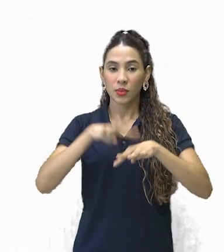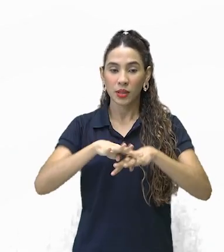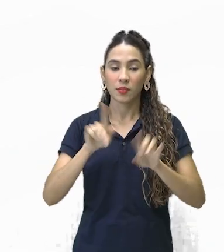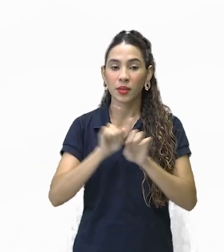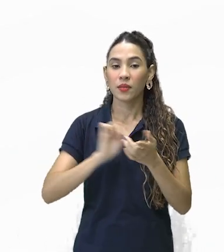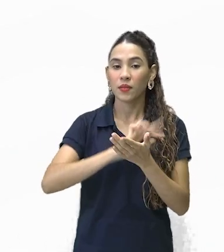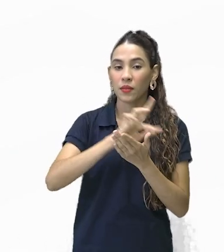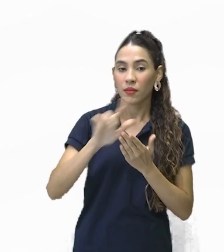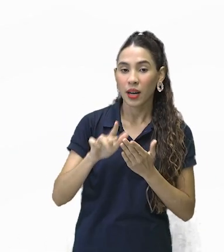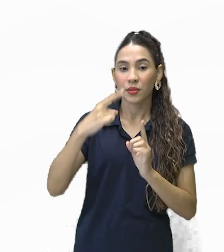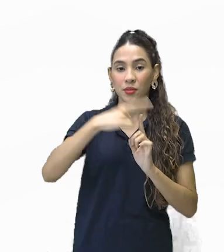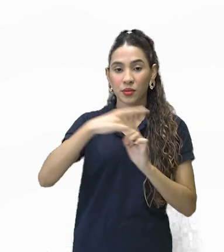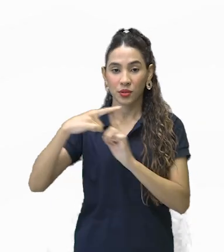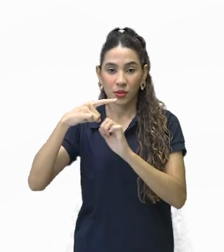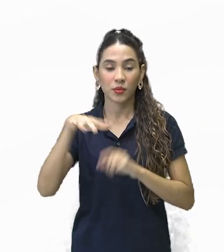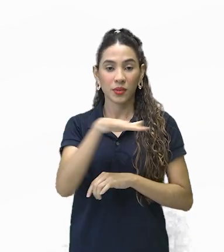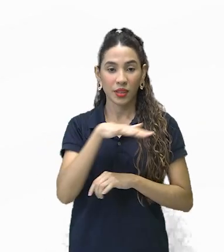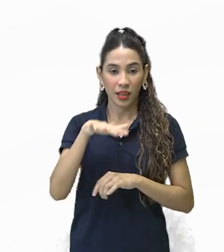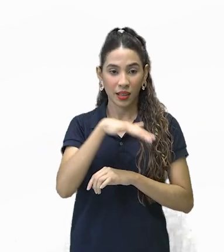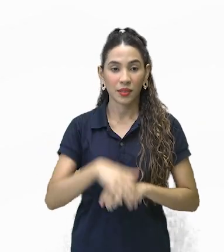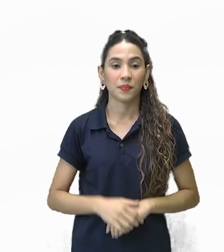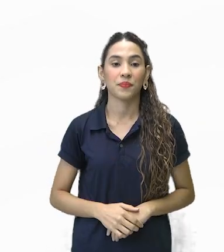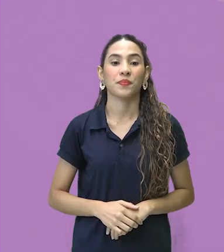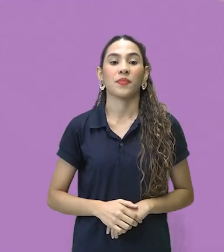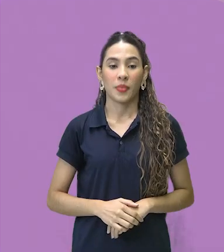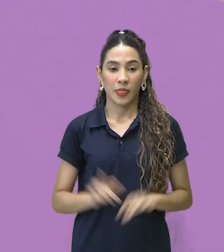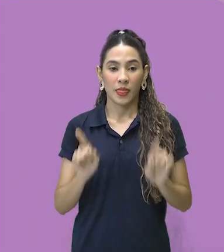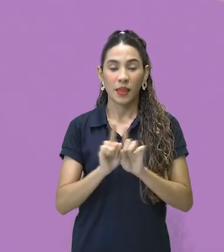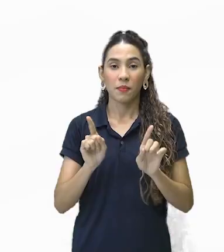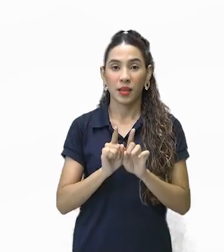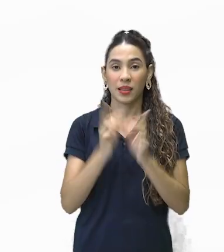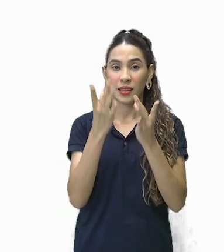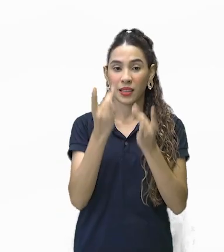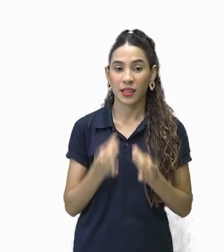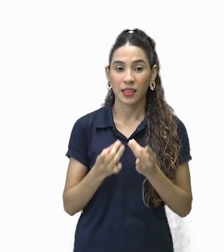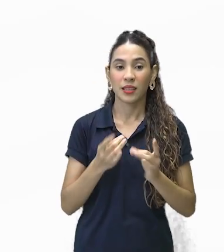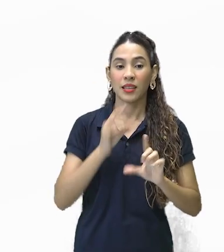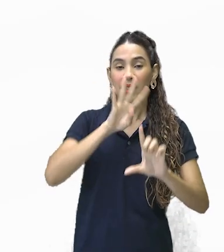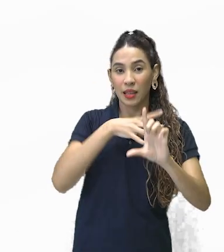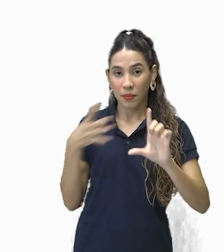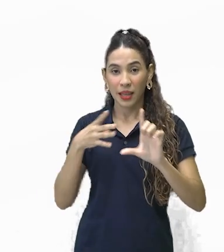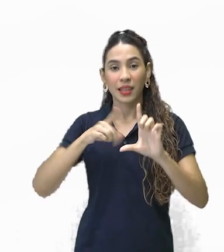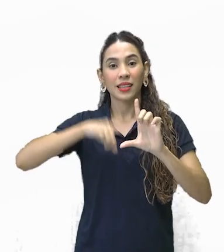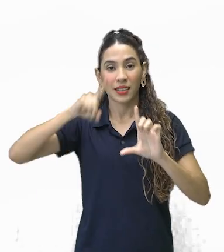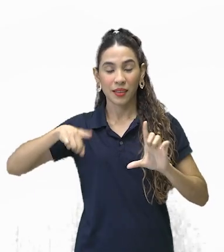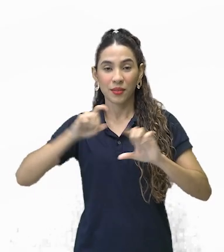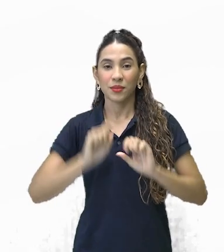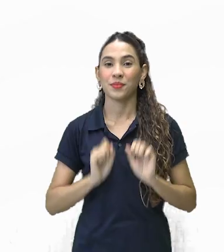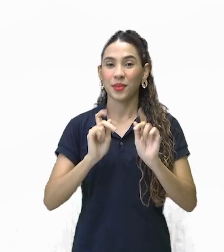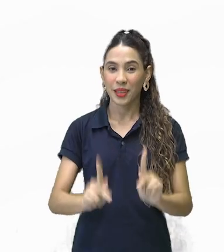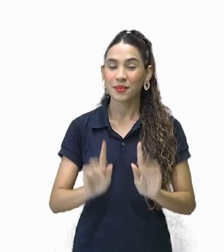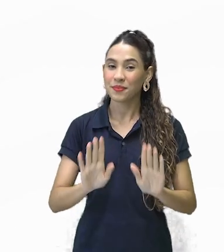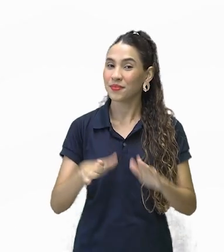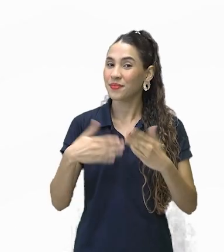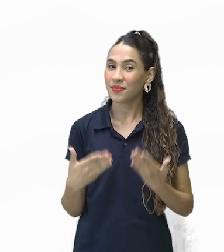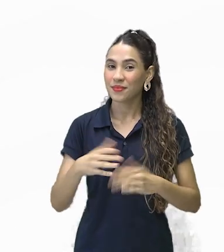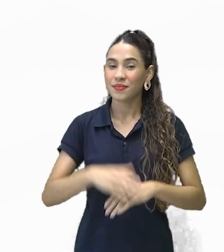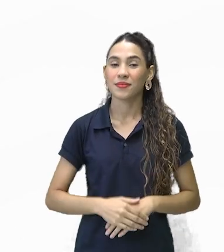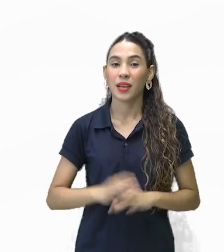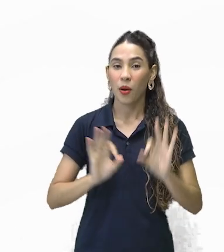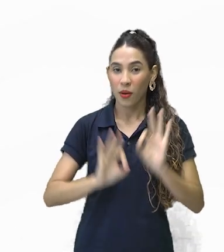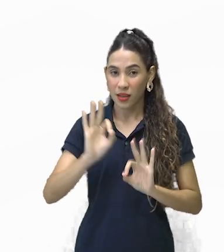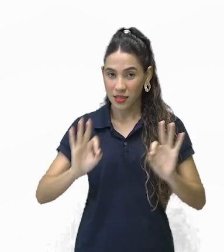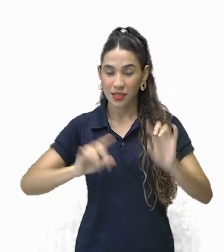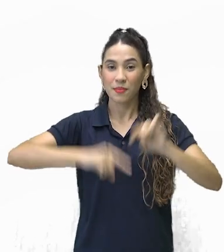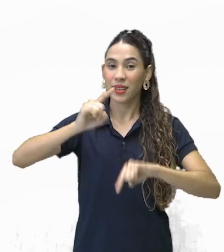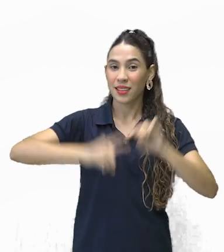das diversas culturas da região. Detalhamento, tabelas e gráficos. Ok? Então, pessoal, prepare